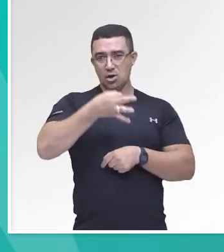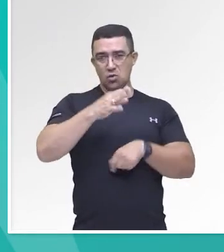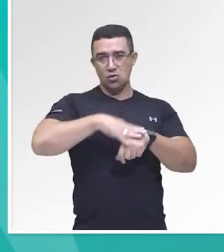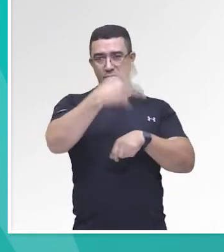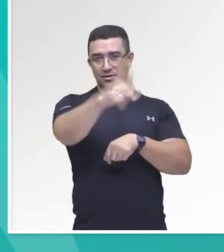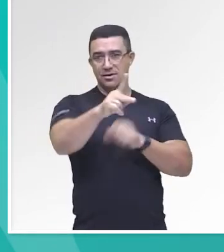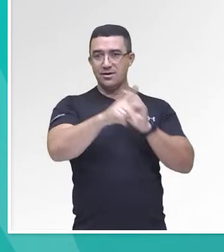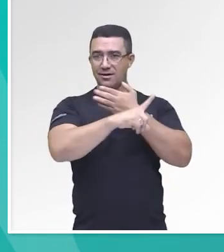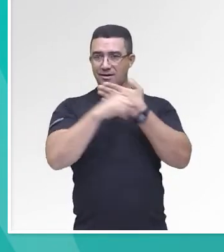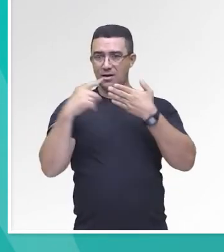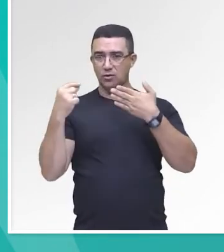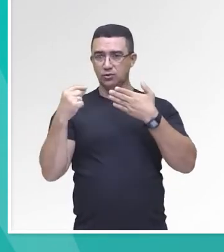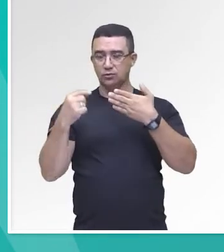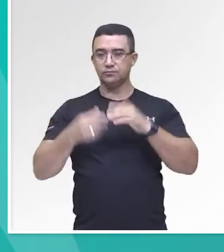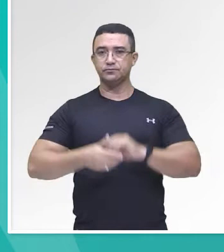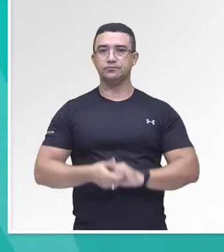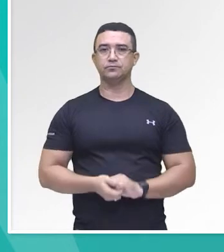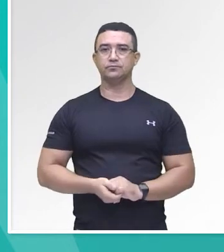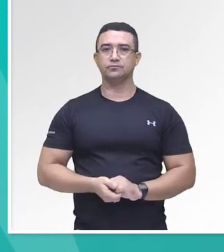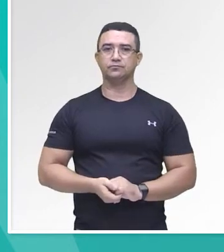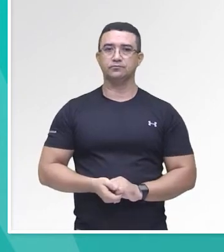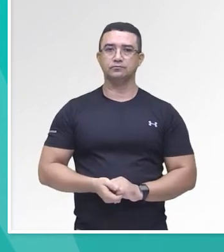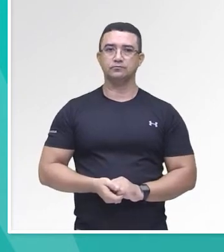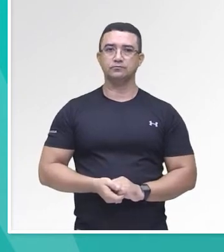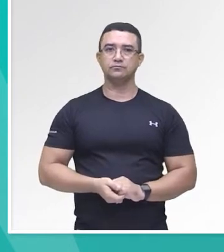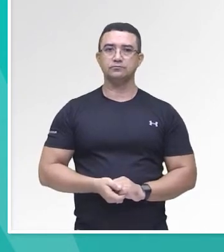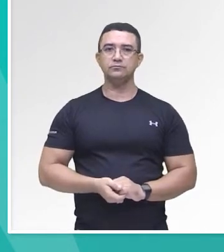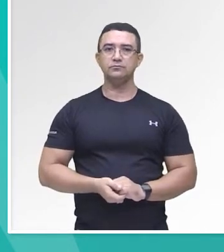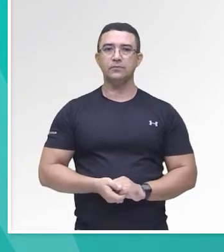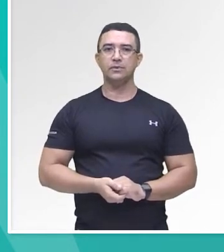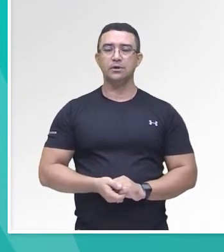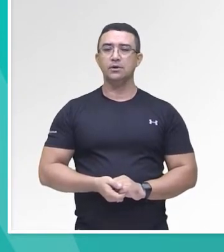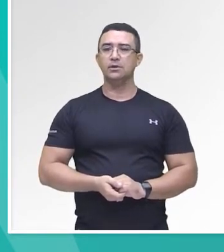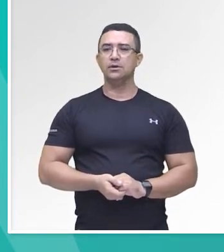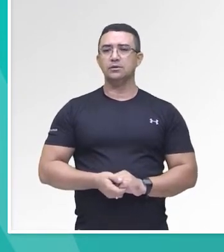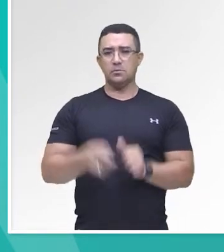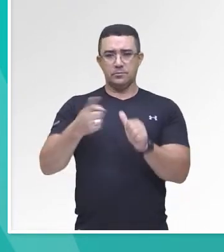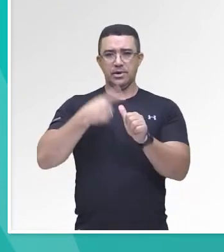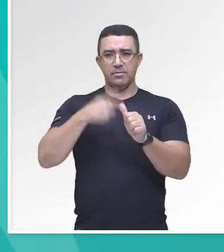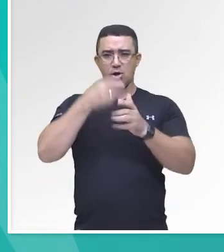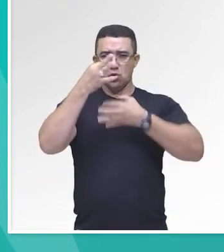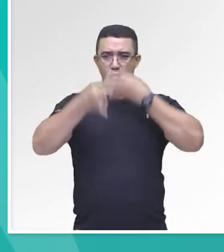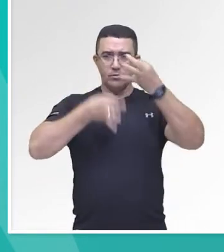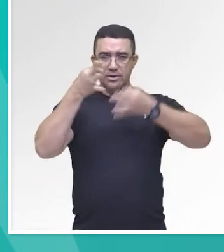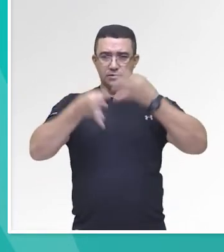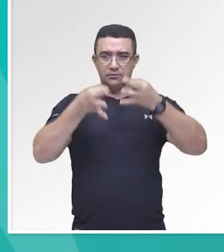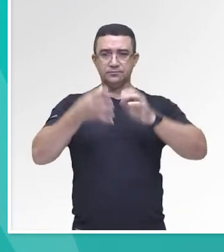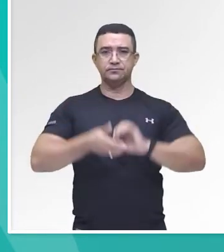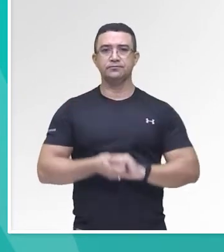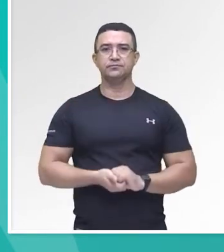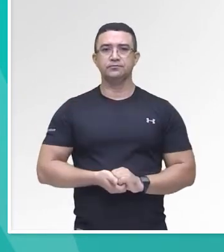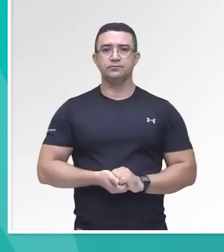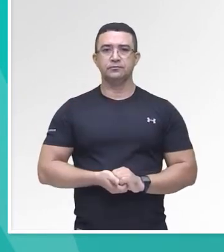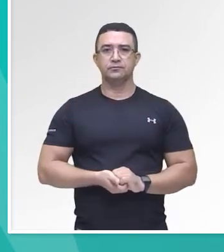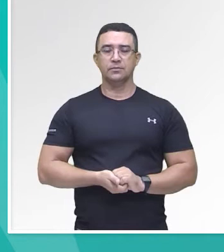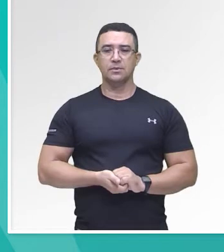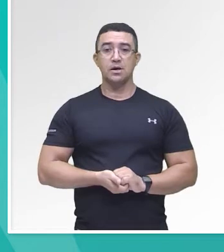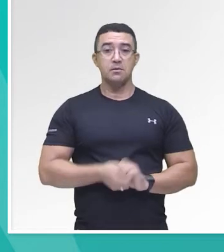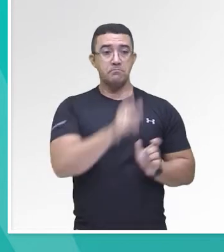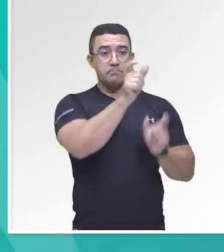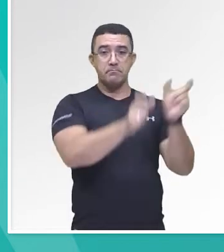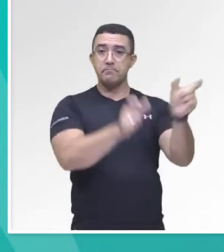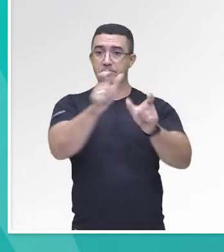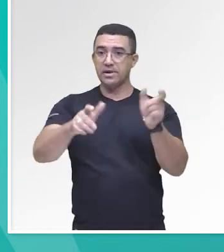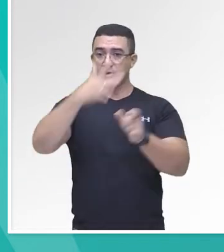só. 2 argumentos a gente vai ter, tá bom? O primeiro argumento diz respeito ao seguinte: os indivíduos